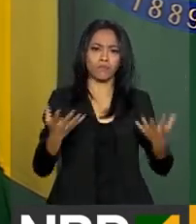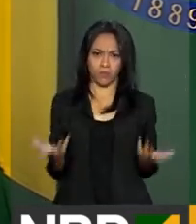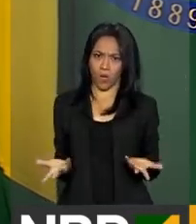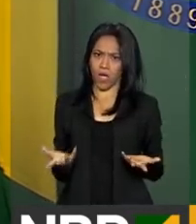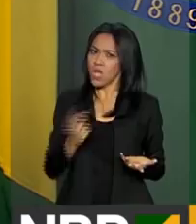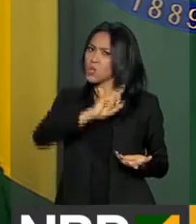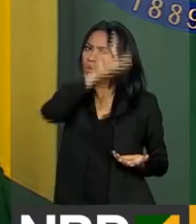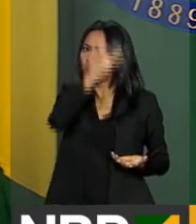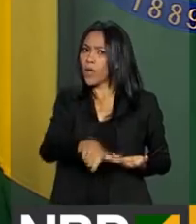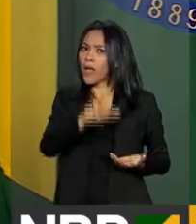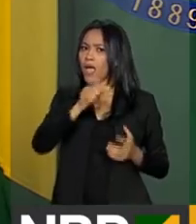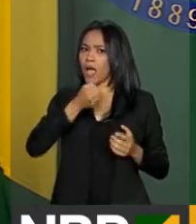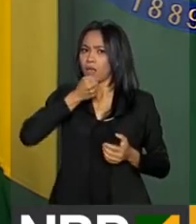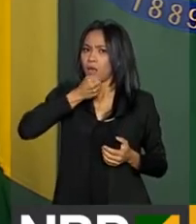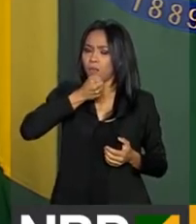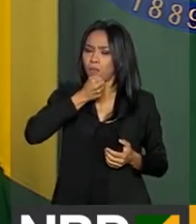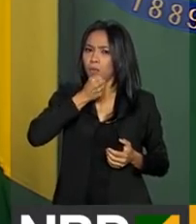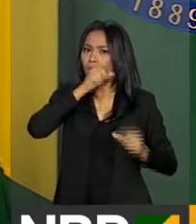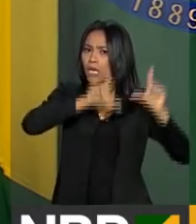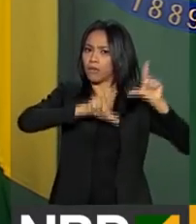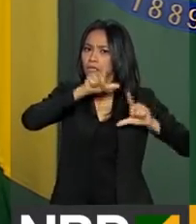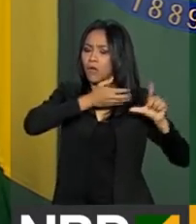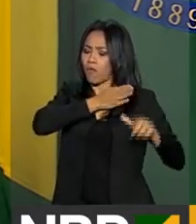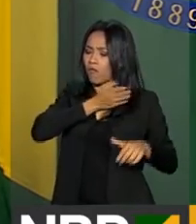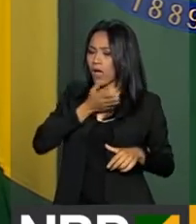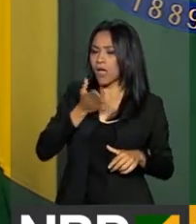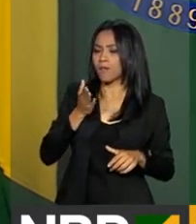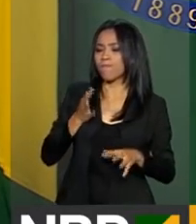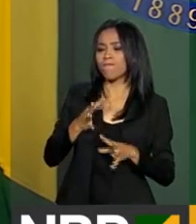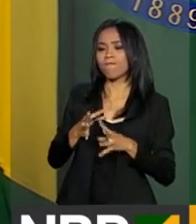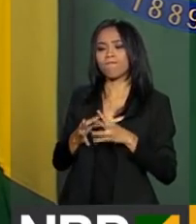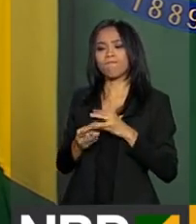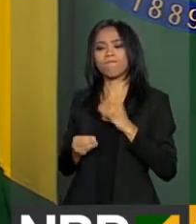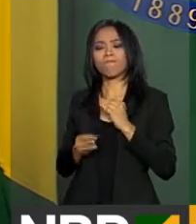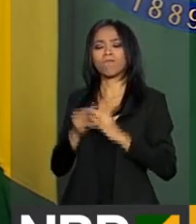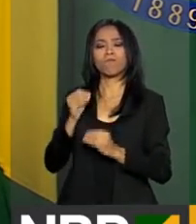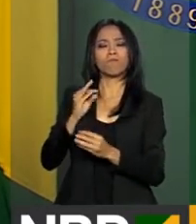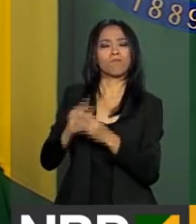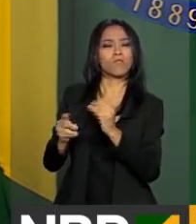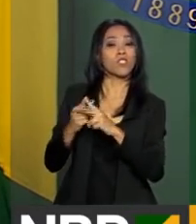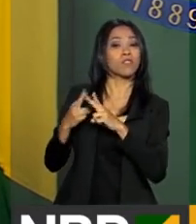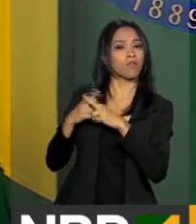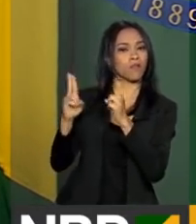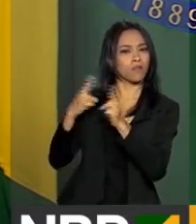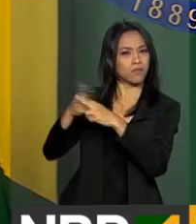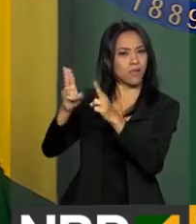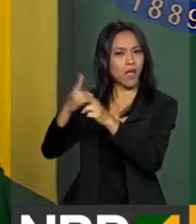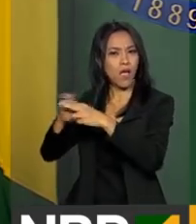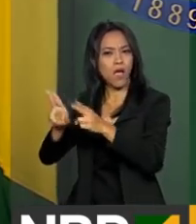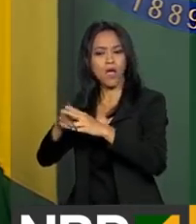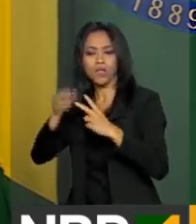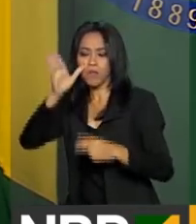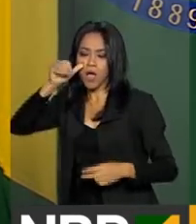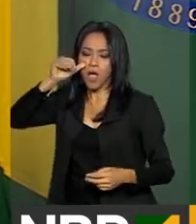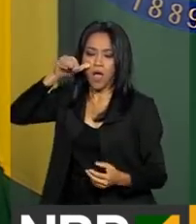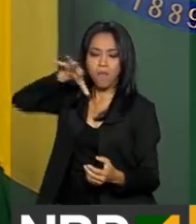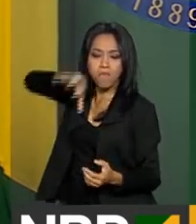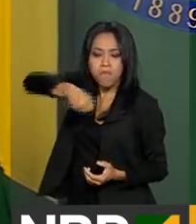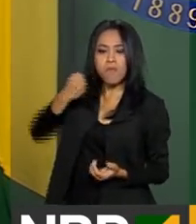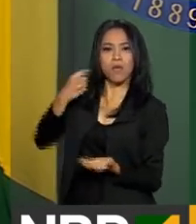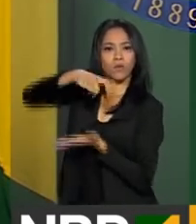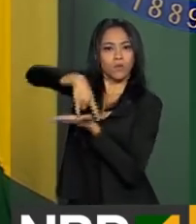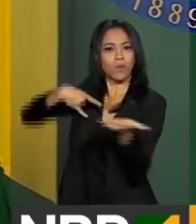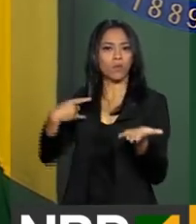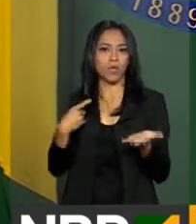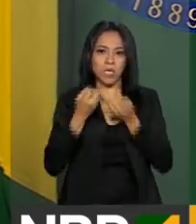que vai lá de forma digamos escondida para examinar os